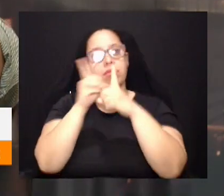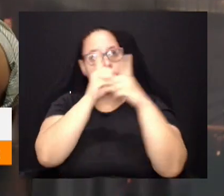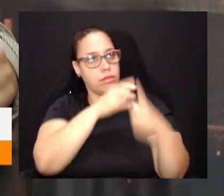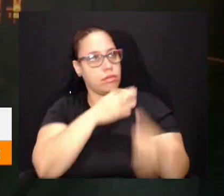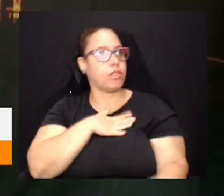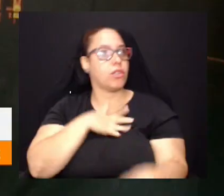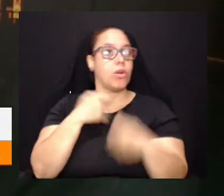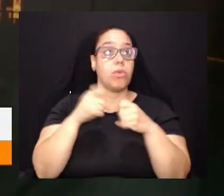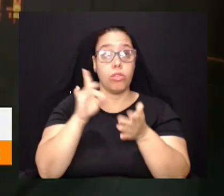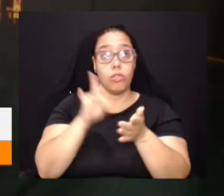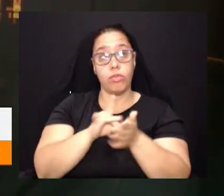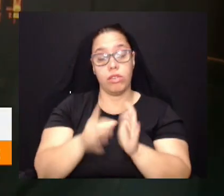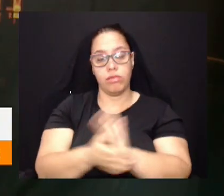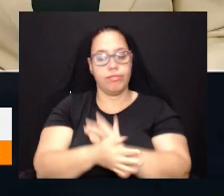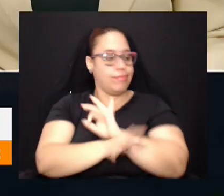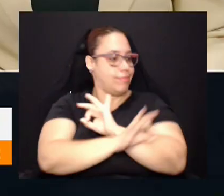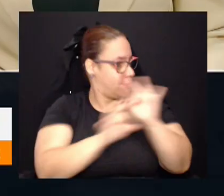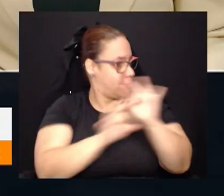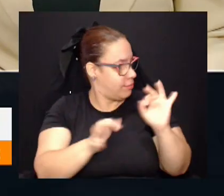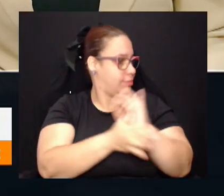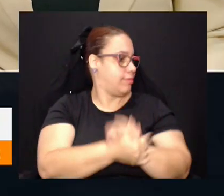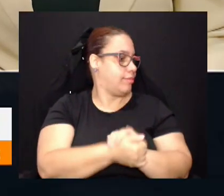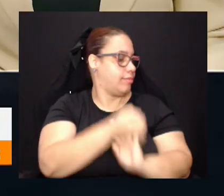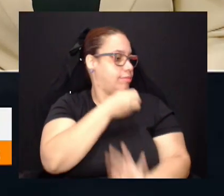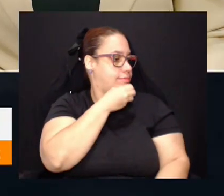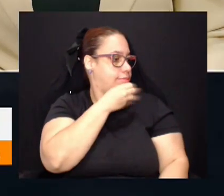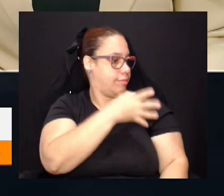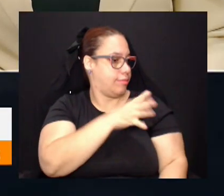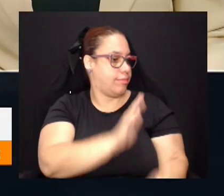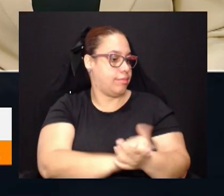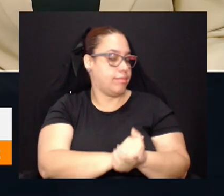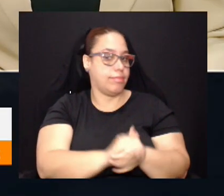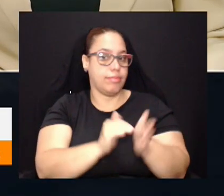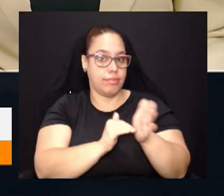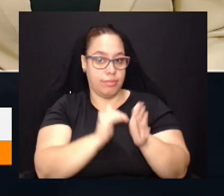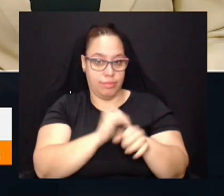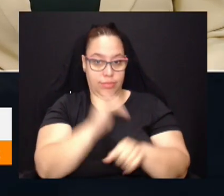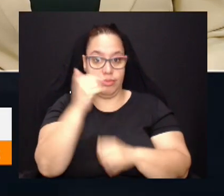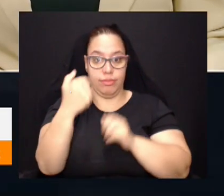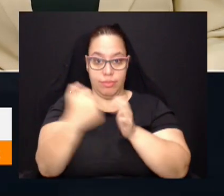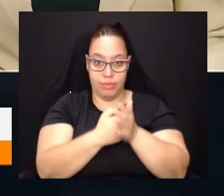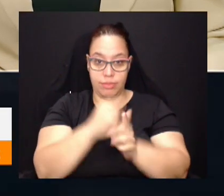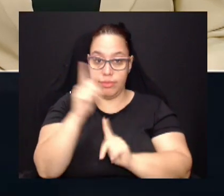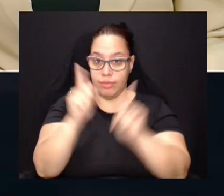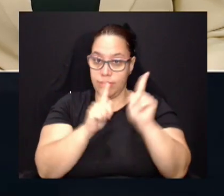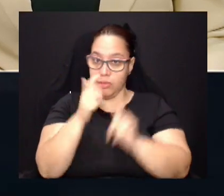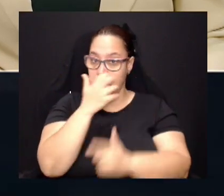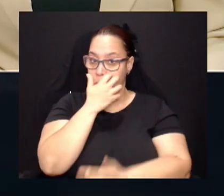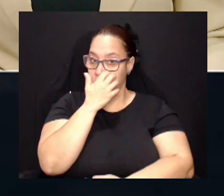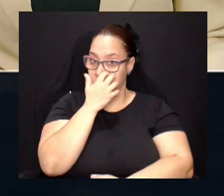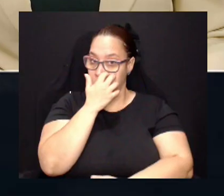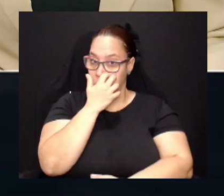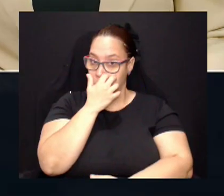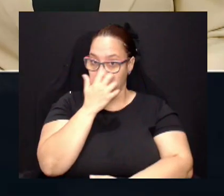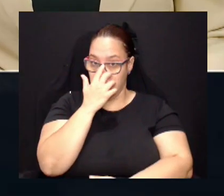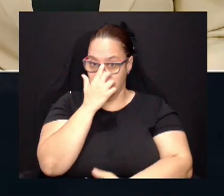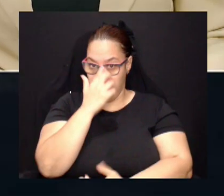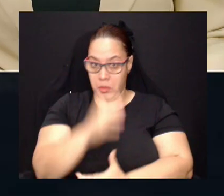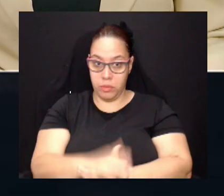necessidades. Perfeito, muito bem. Mais uma pergunta na tela para a gente, pessoal? Vamos lá,